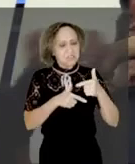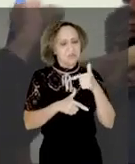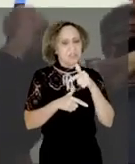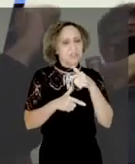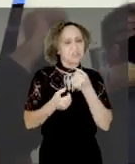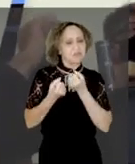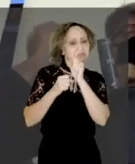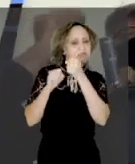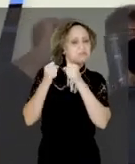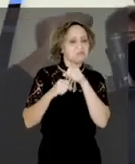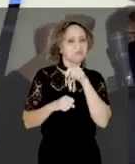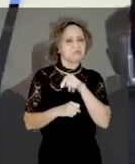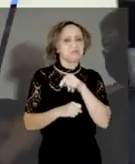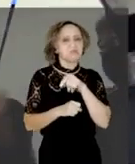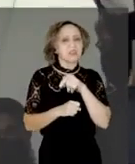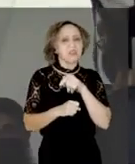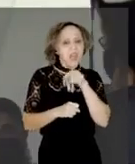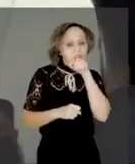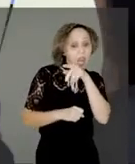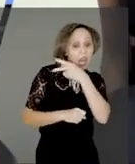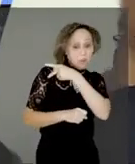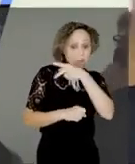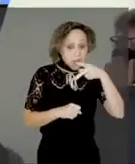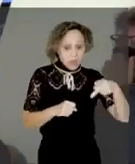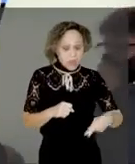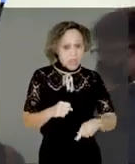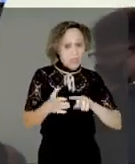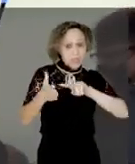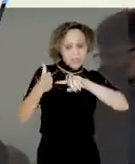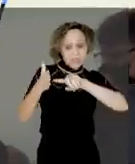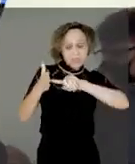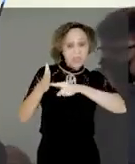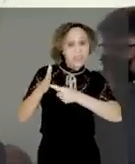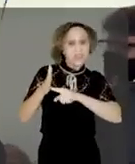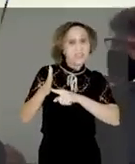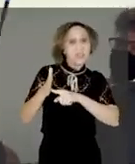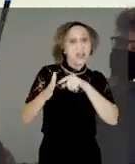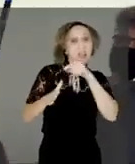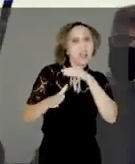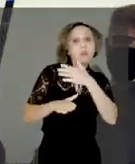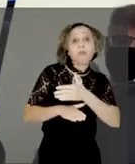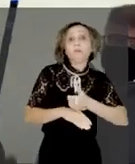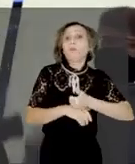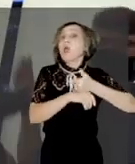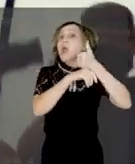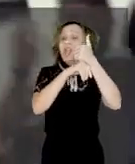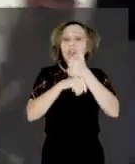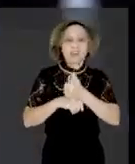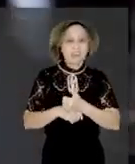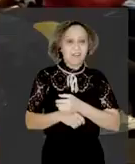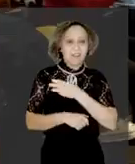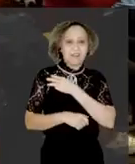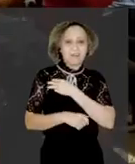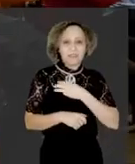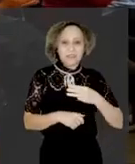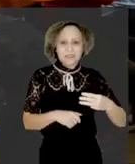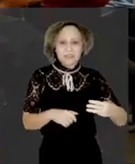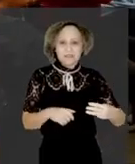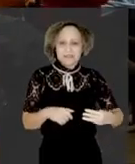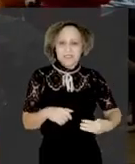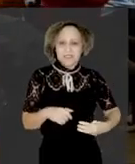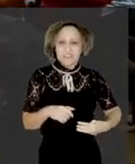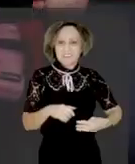É isso aí, o melhor ministro da Previdência, prefeito de São Bernardo, companheiro Luiz Marinho.